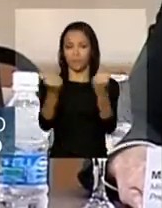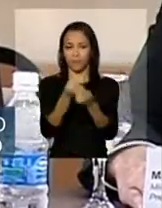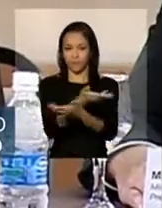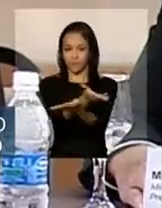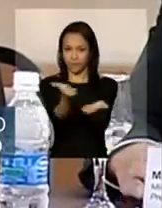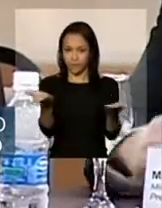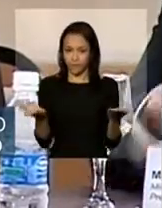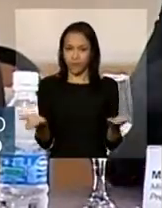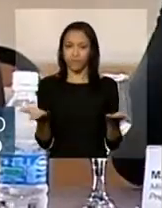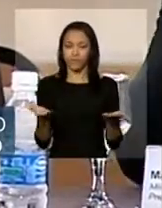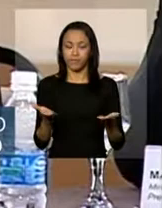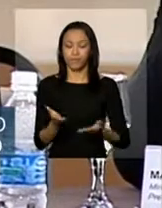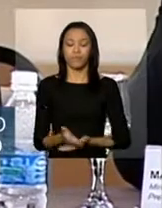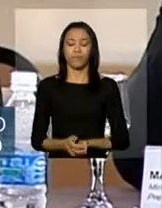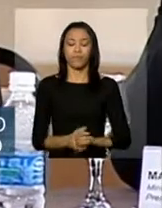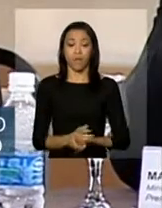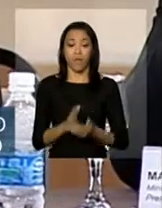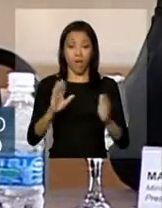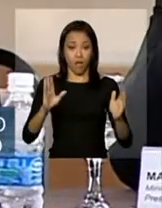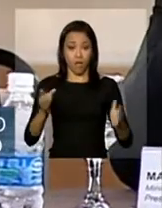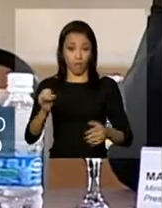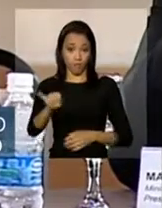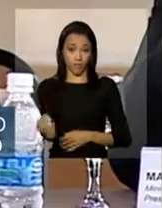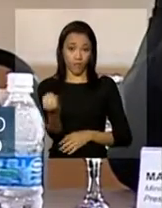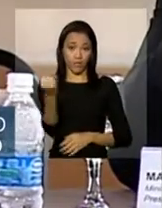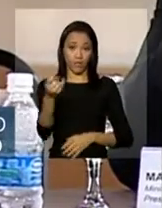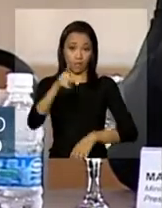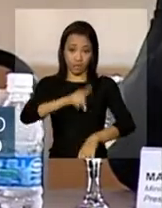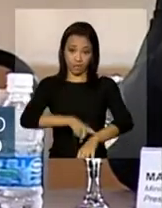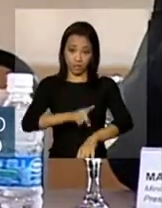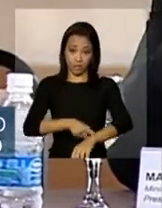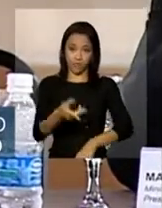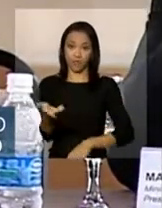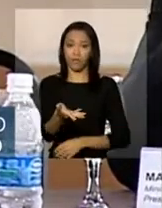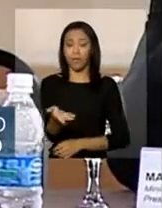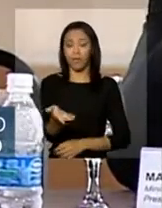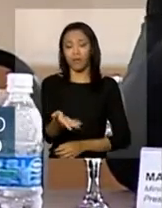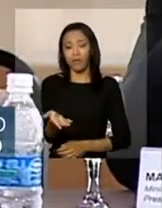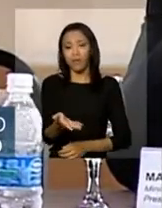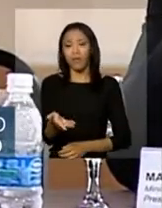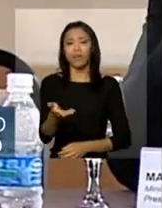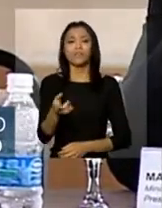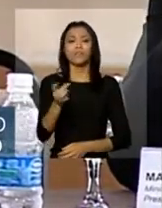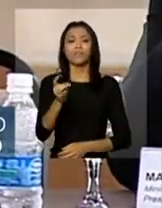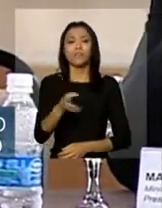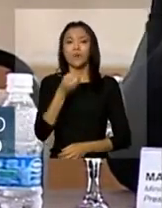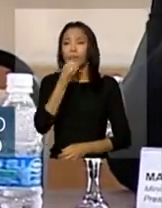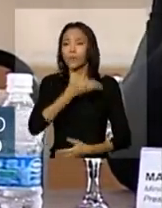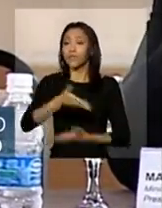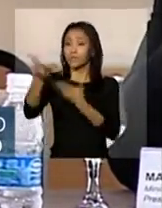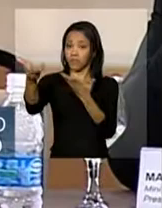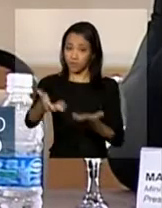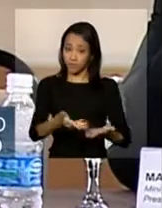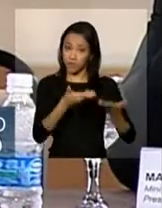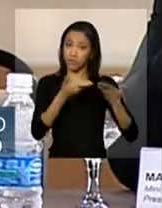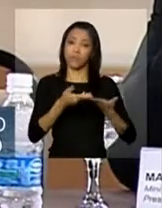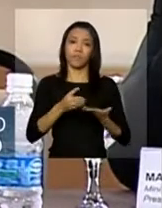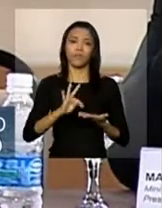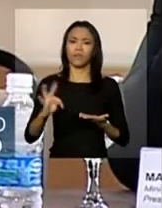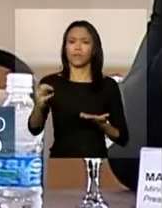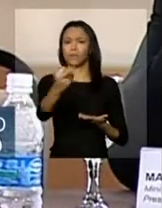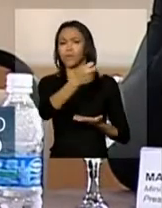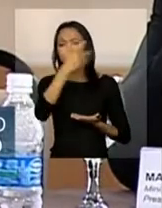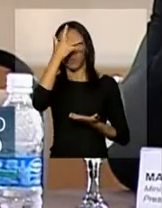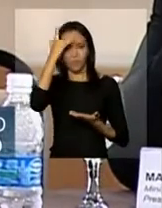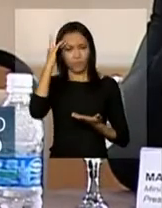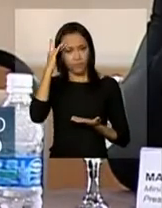Eu gostaria de aproveitar esse momento apenas para dar as boas-vindas a todos os